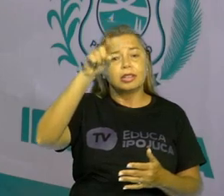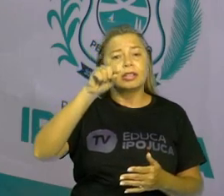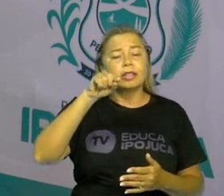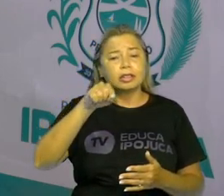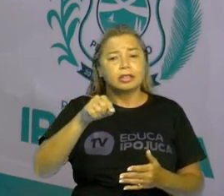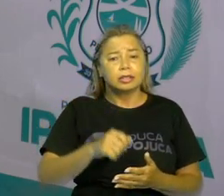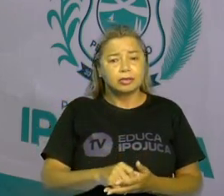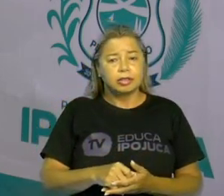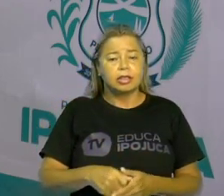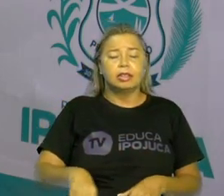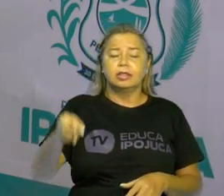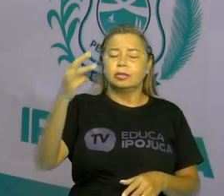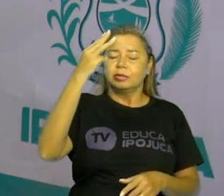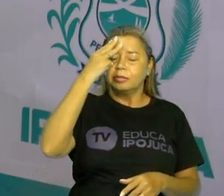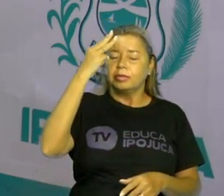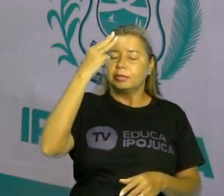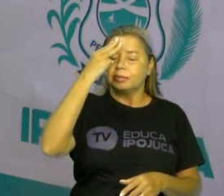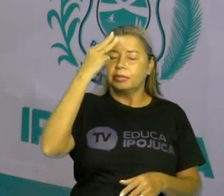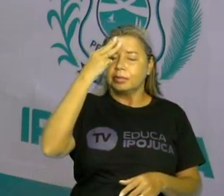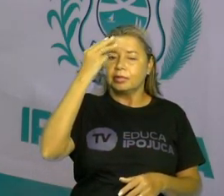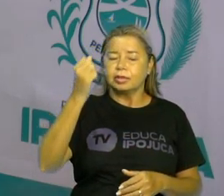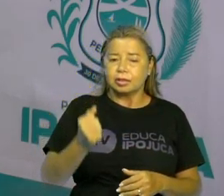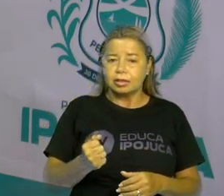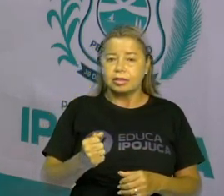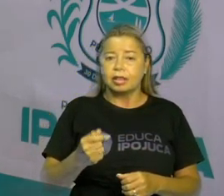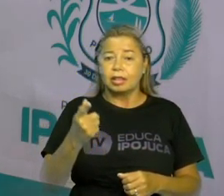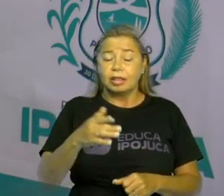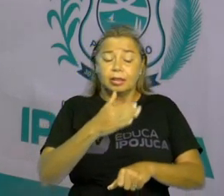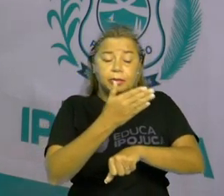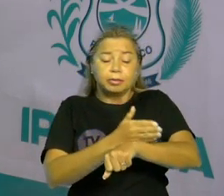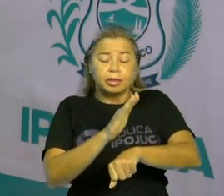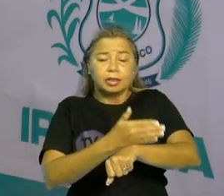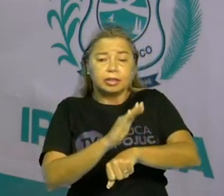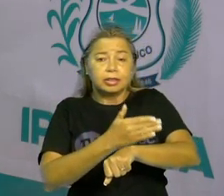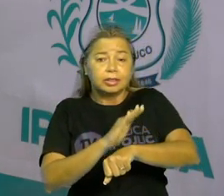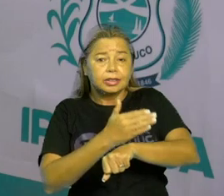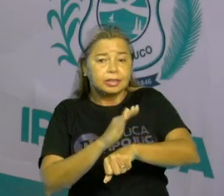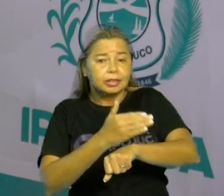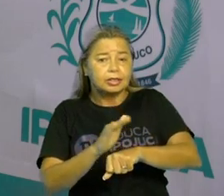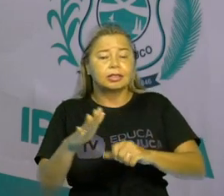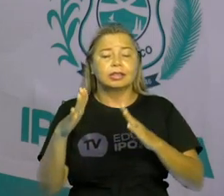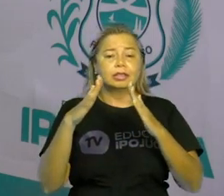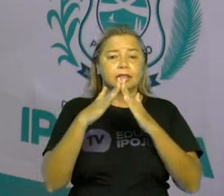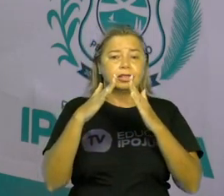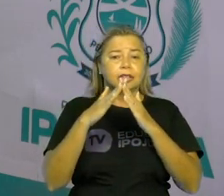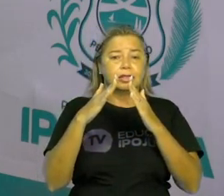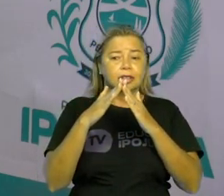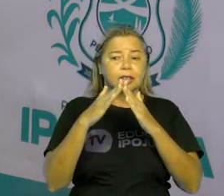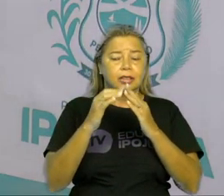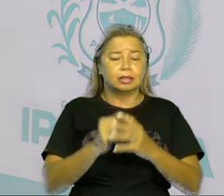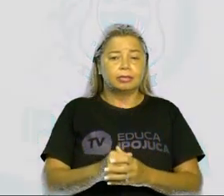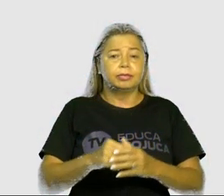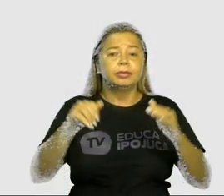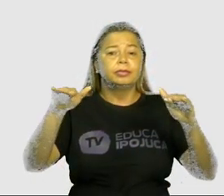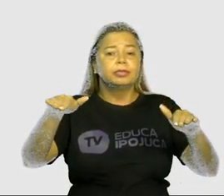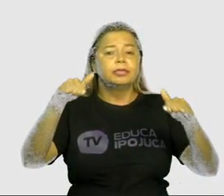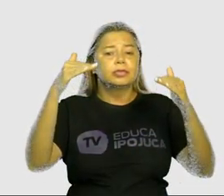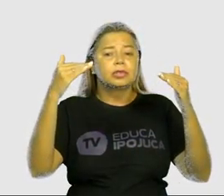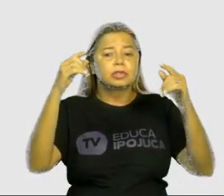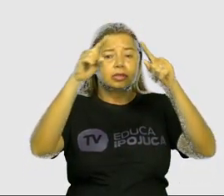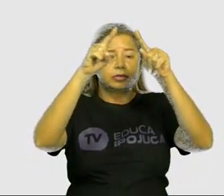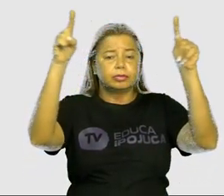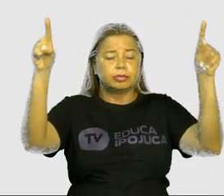vocês vão praticar bastante em casa depois dessa aula presta atenção nesse quadro aqui pessoal porque eu